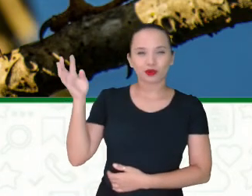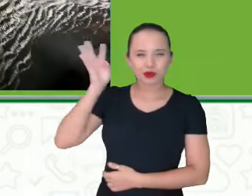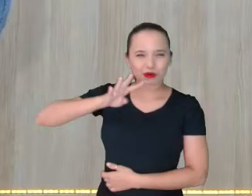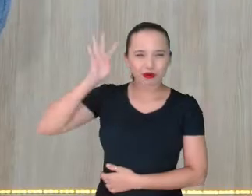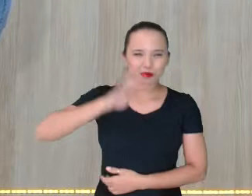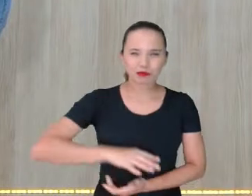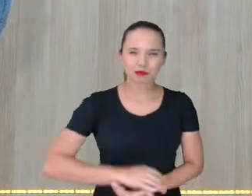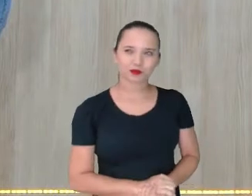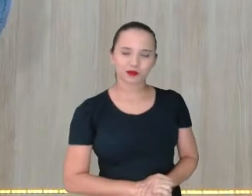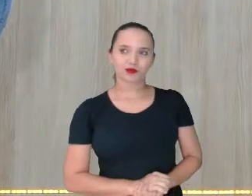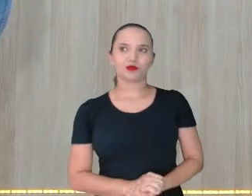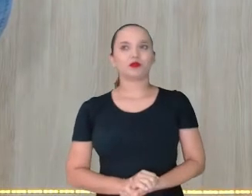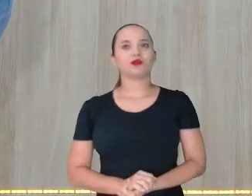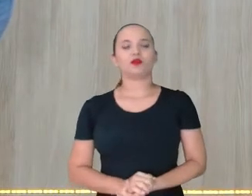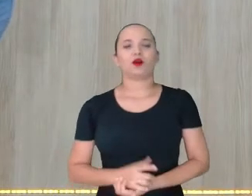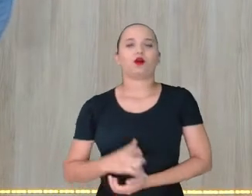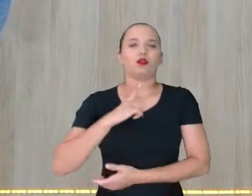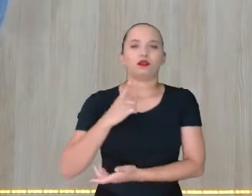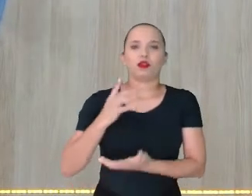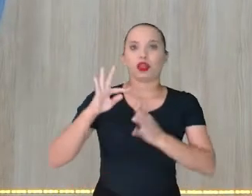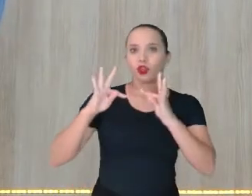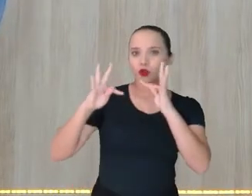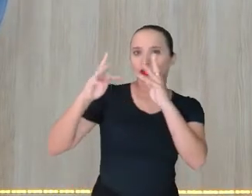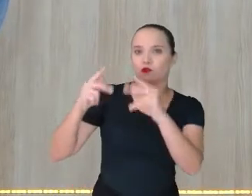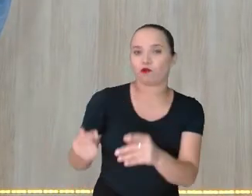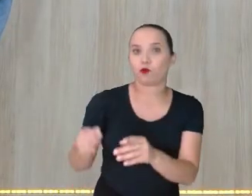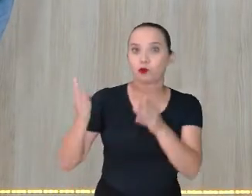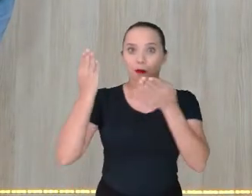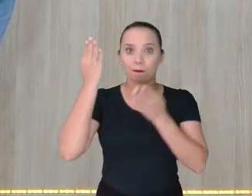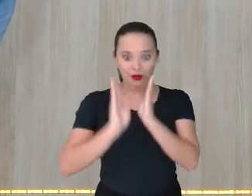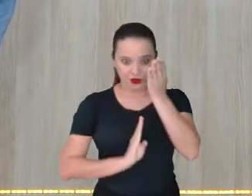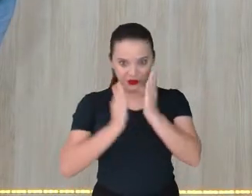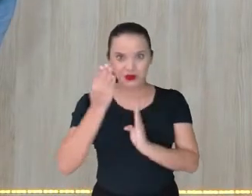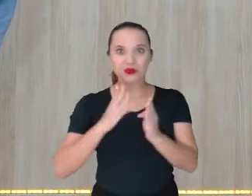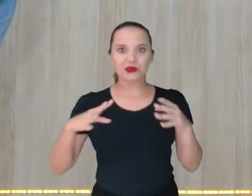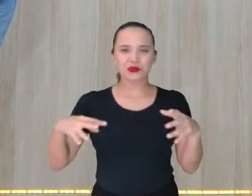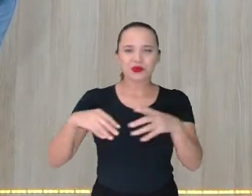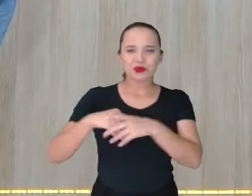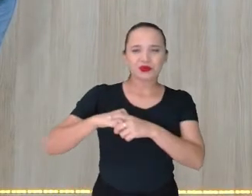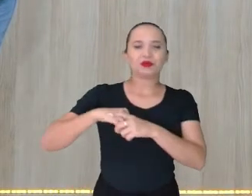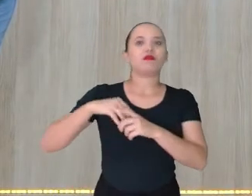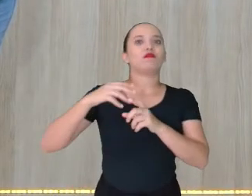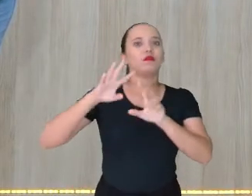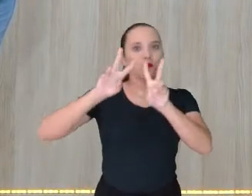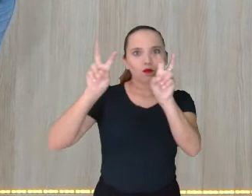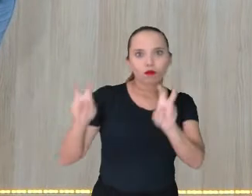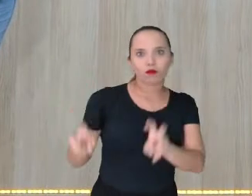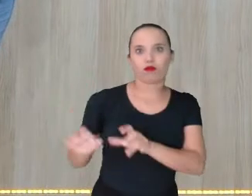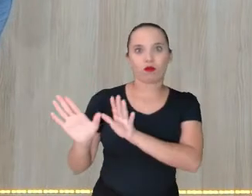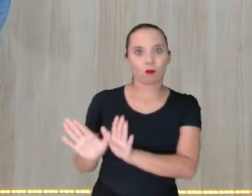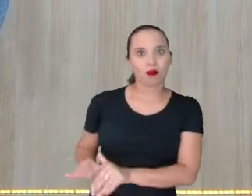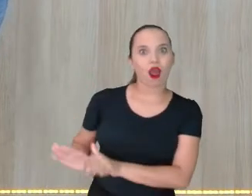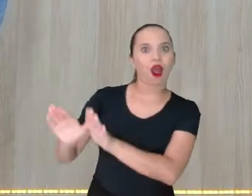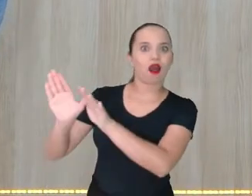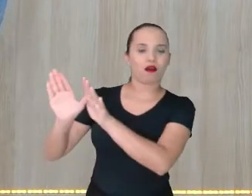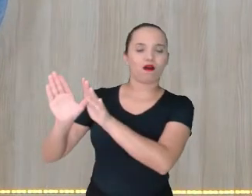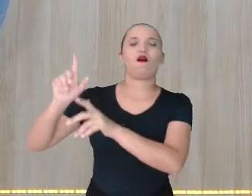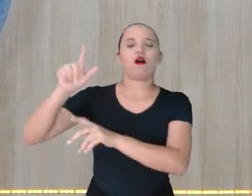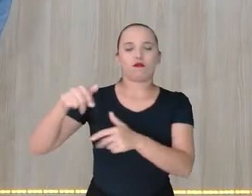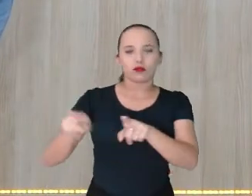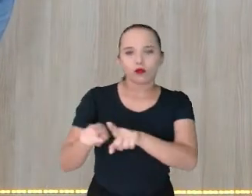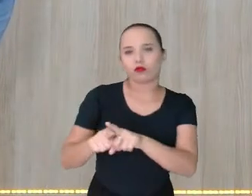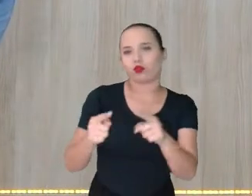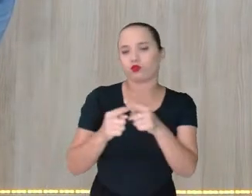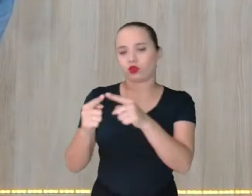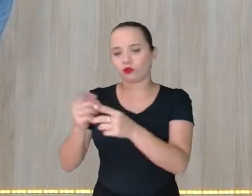né? Ver todo essa biologia aí, né, que envolve o carcará, o hábito alimentar